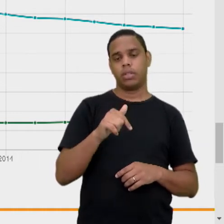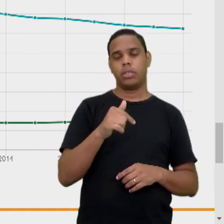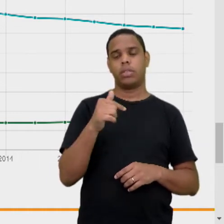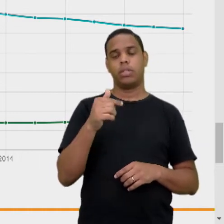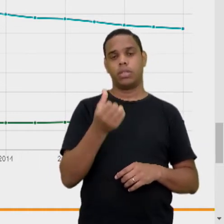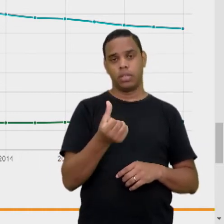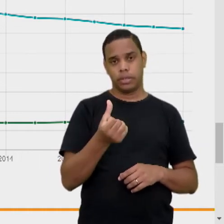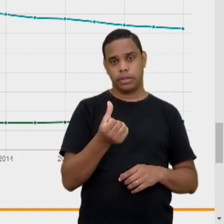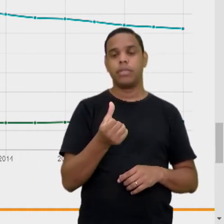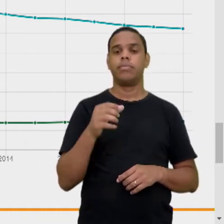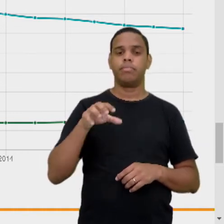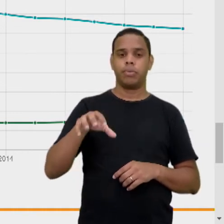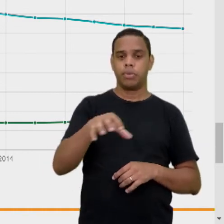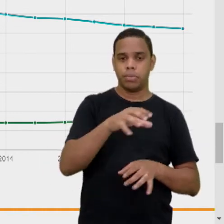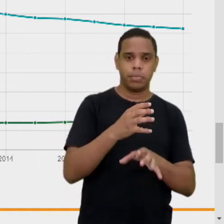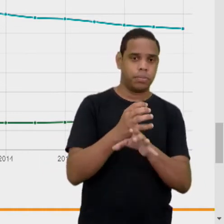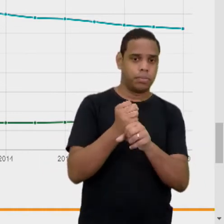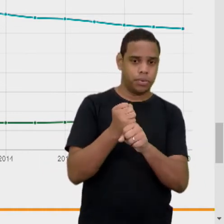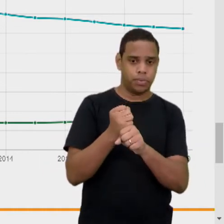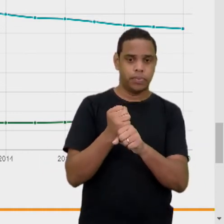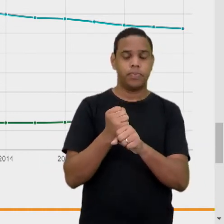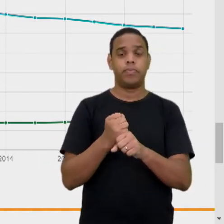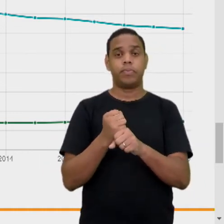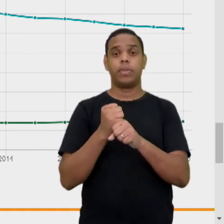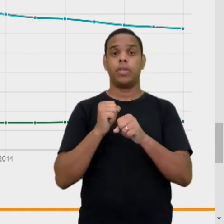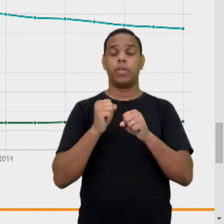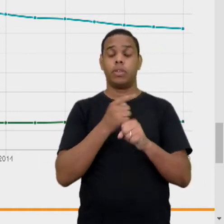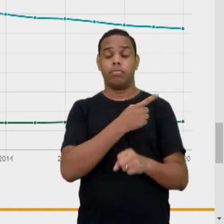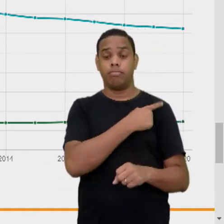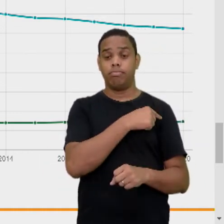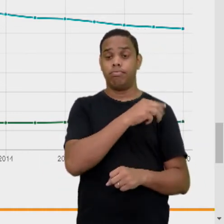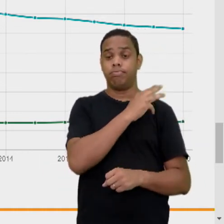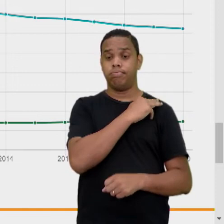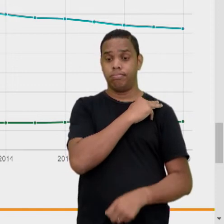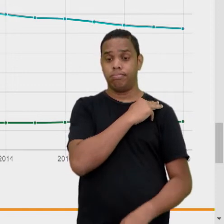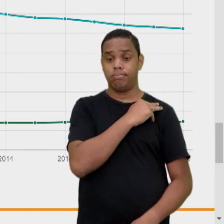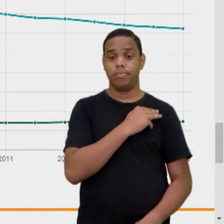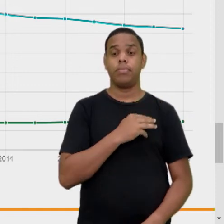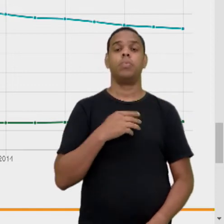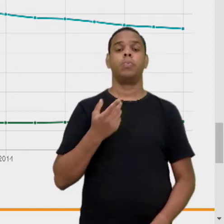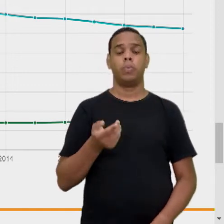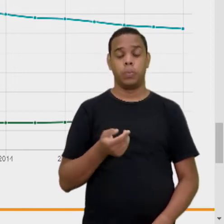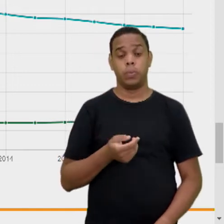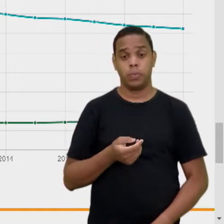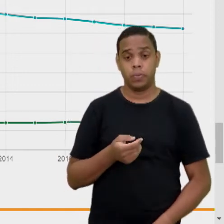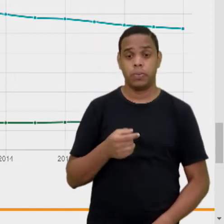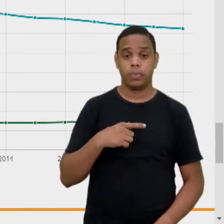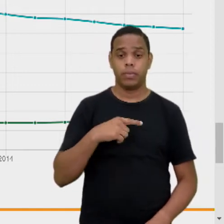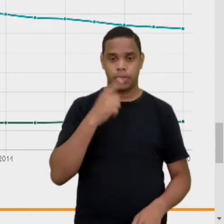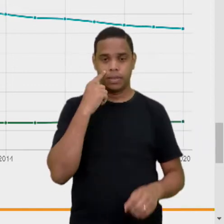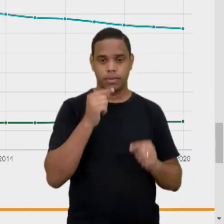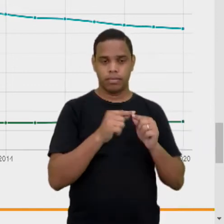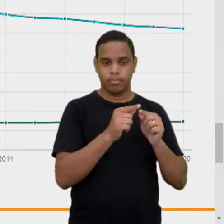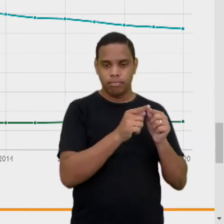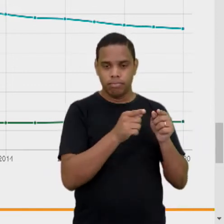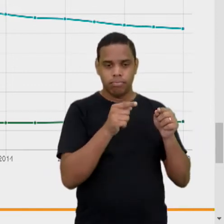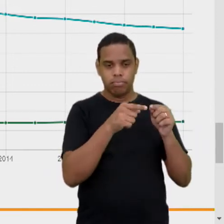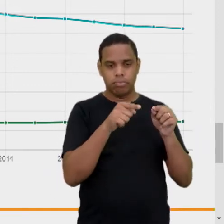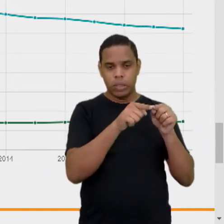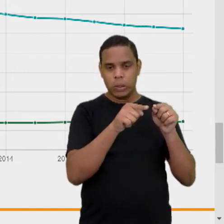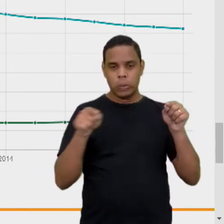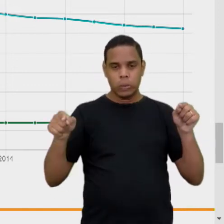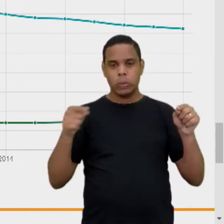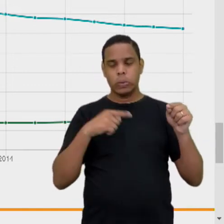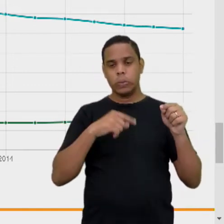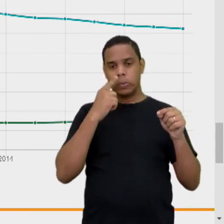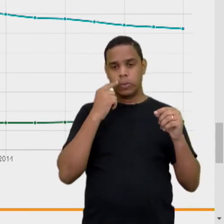25.476 estabelecimentos, né, do ensino médio. E aí a gente vai passando de um em um, né, vê que o ensino